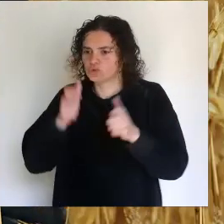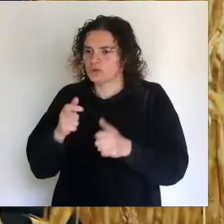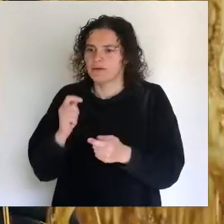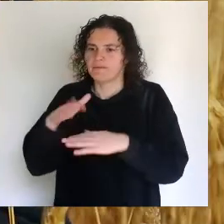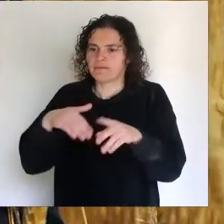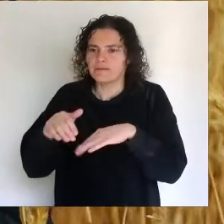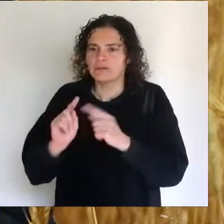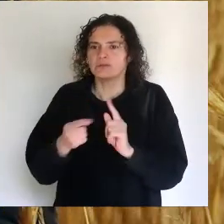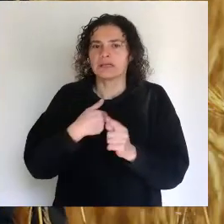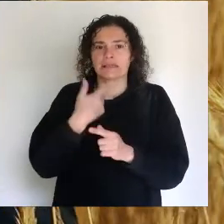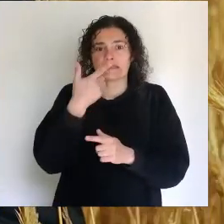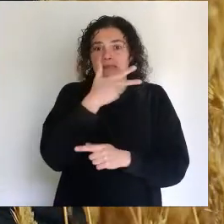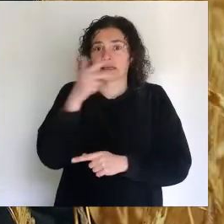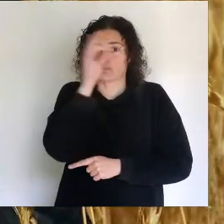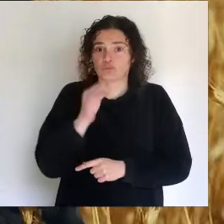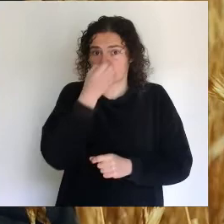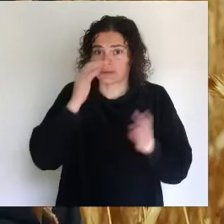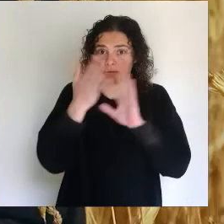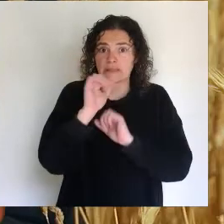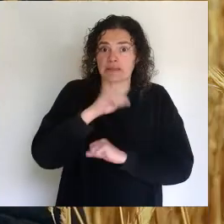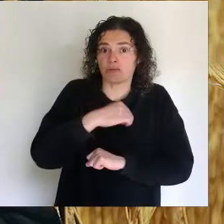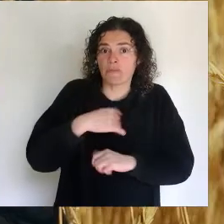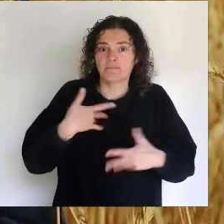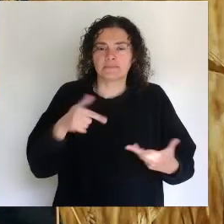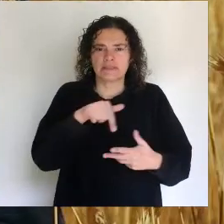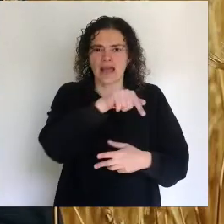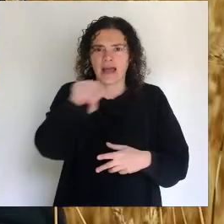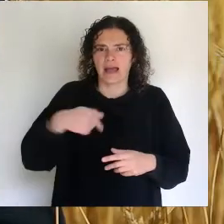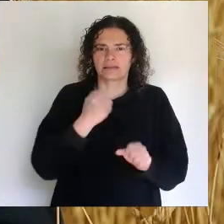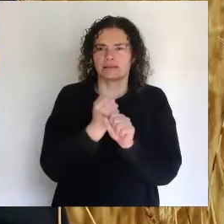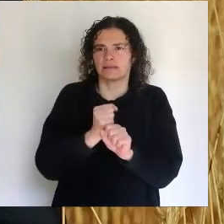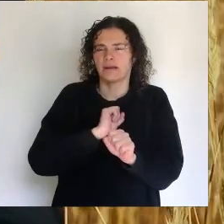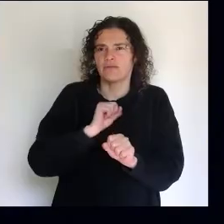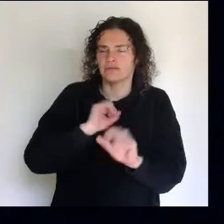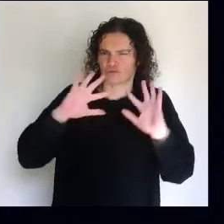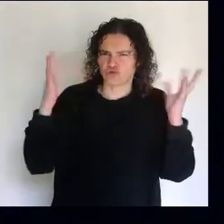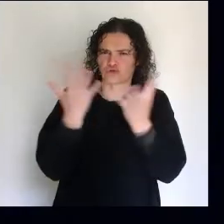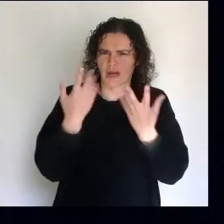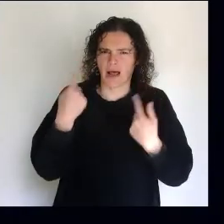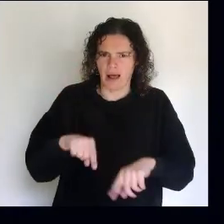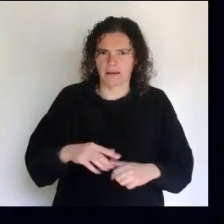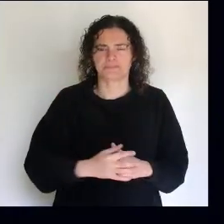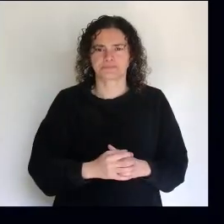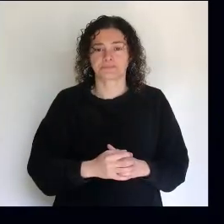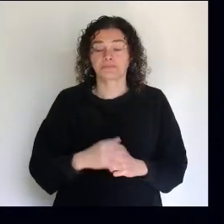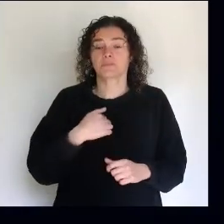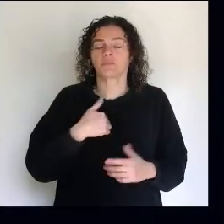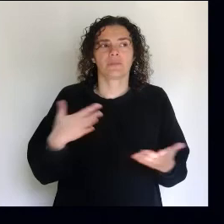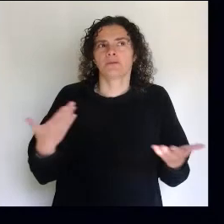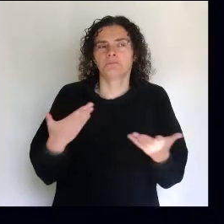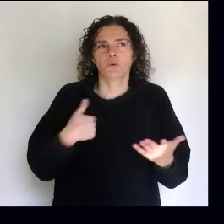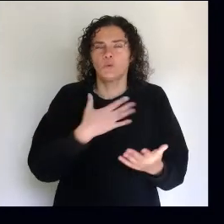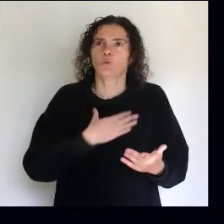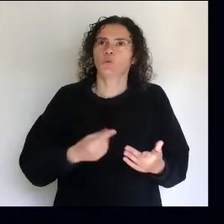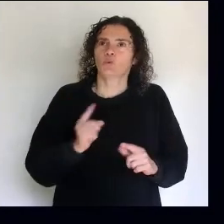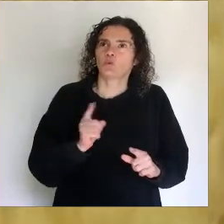é totalmente natural, o que não é. Isso é uma questão muito presente em todo o meu trabalho de uma forma geral. E eu